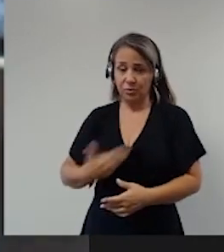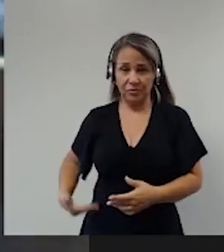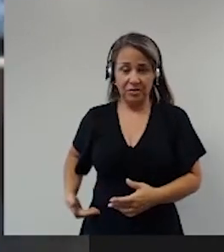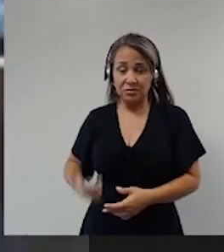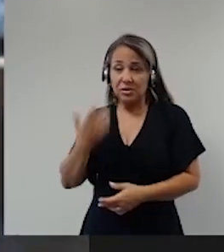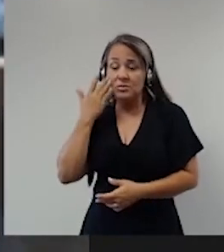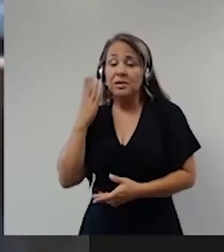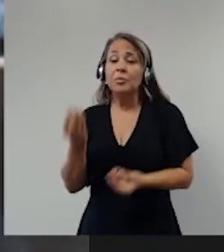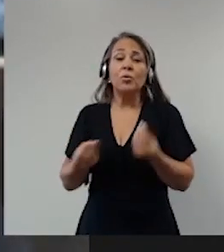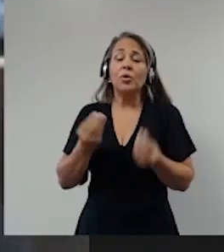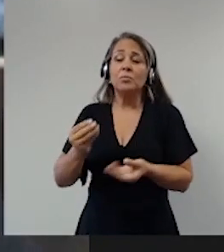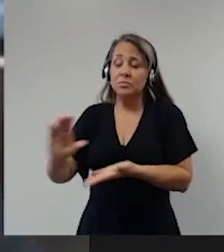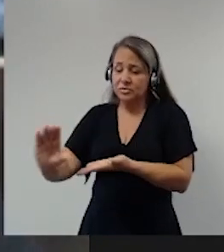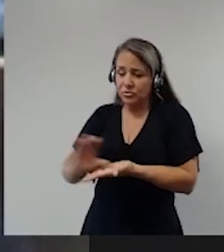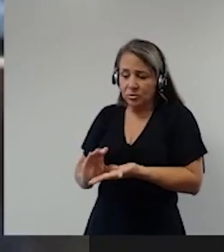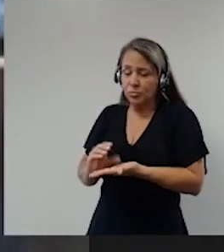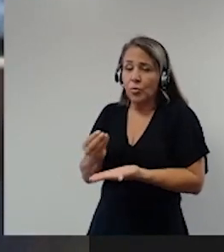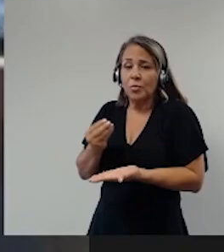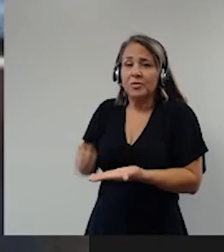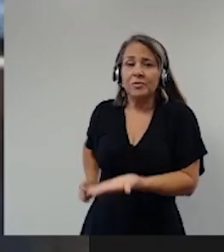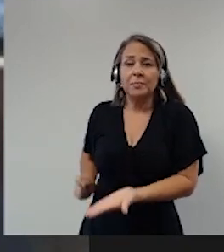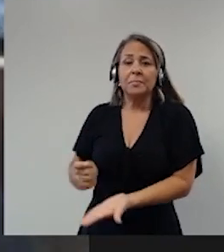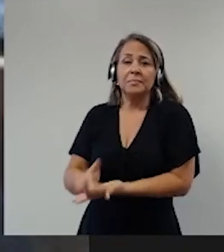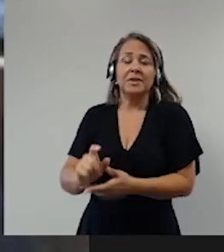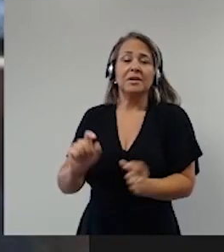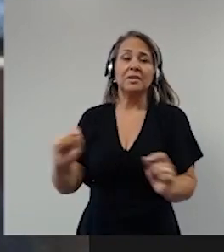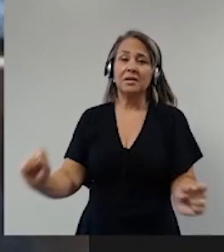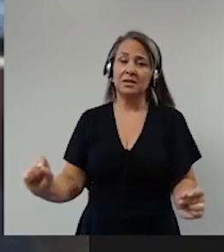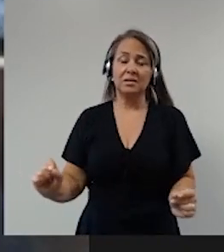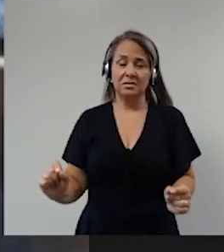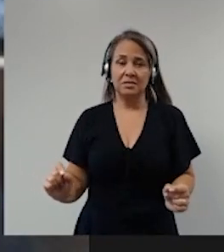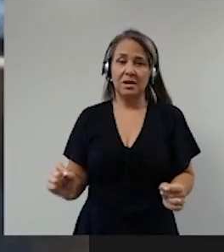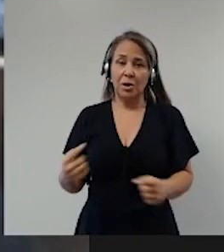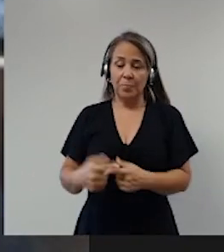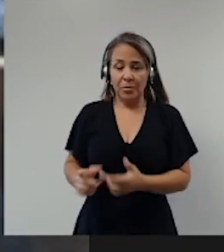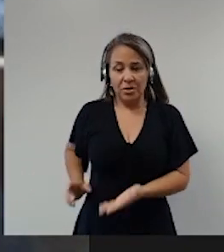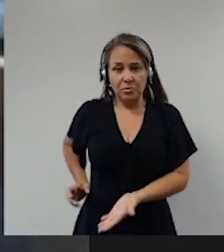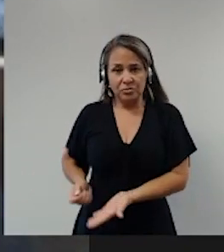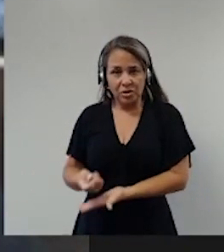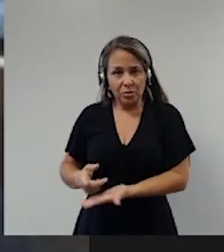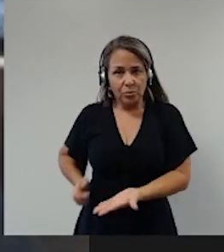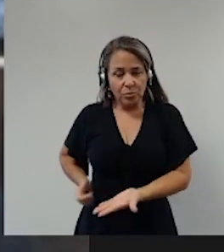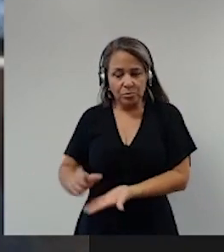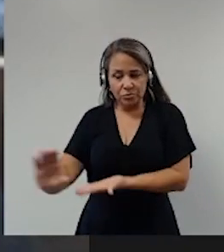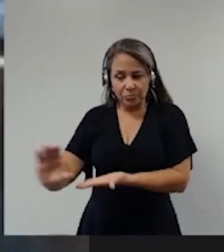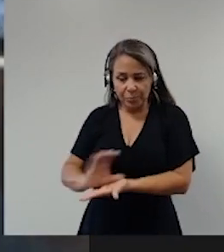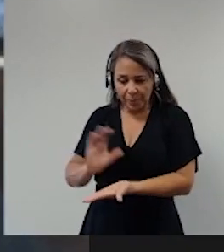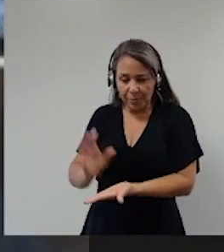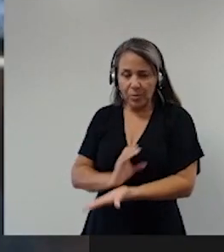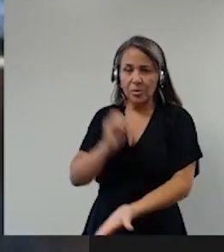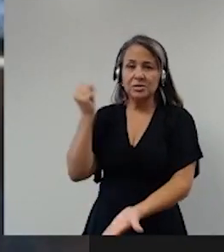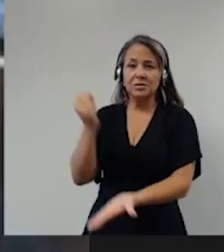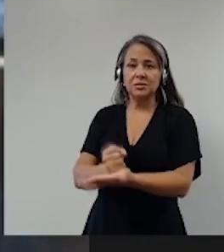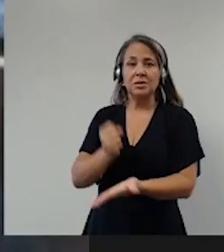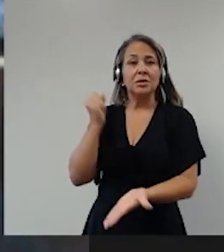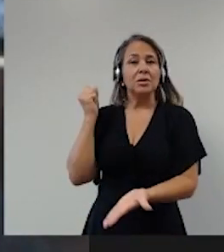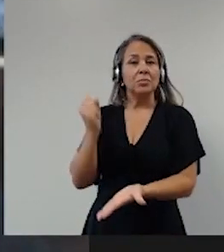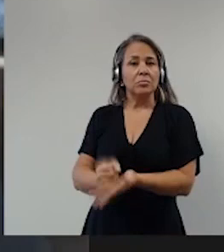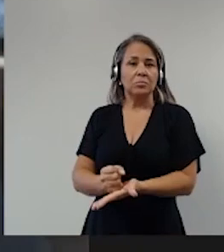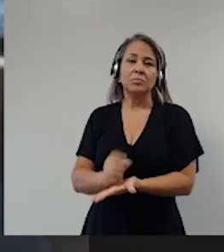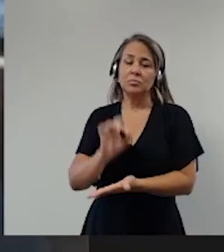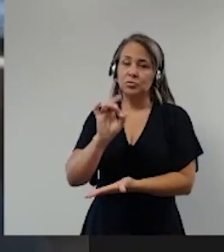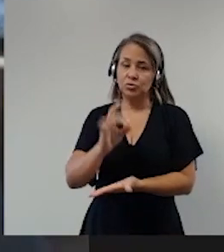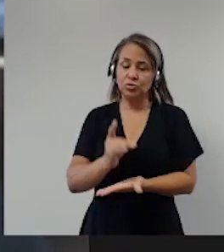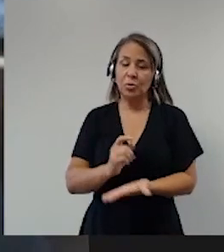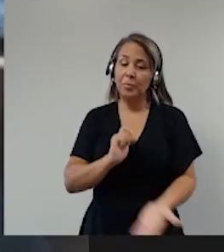gastarão esse tipo de recurso. Já pensou? Até porque esses recursos, a maioria deles são carimbados, são recursos que são destinados